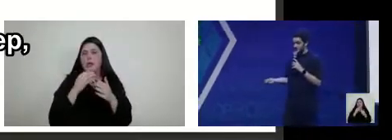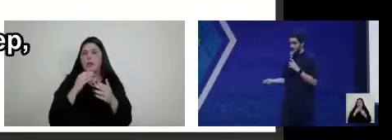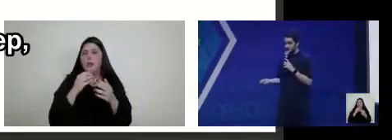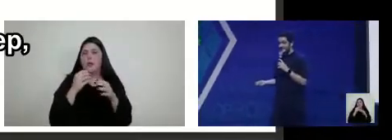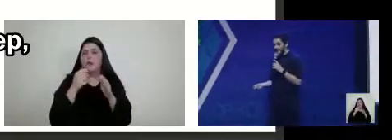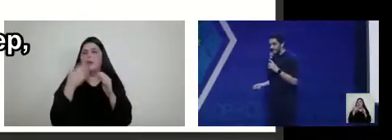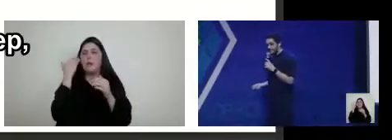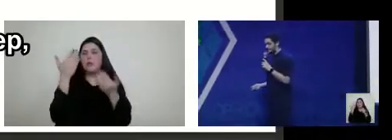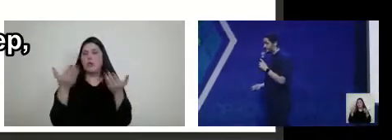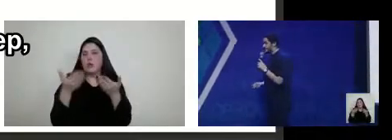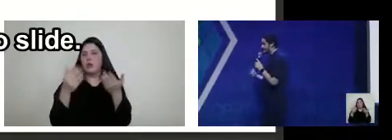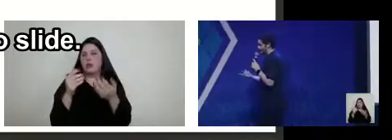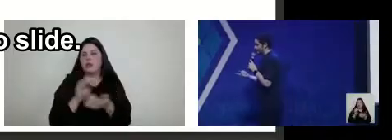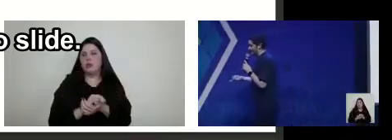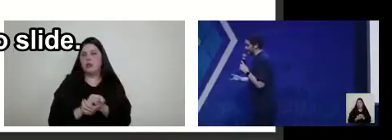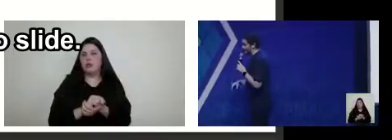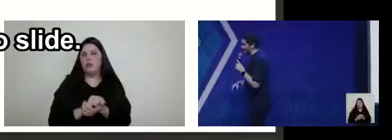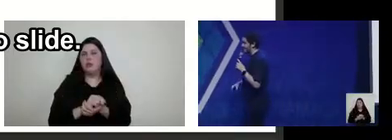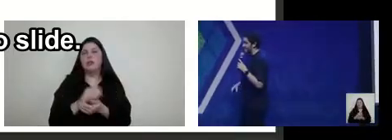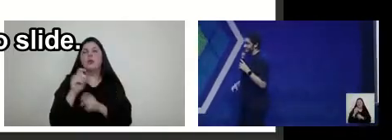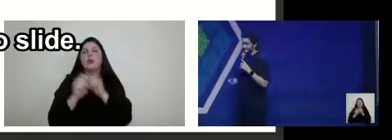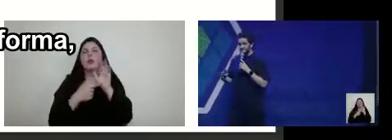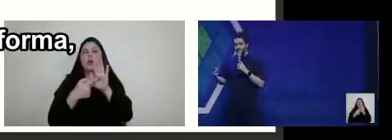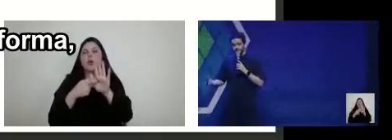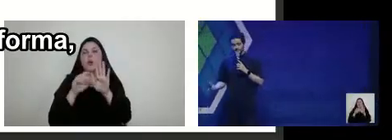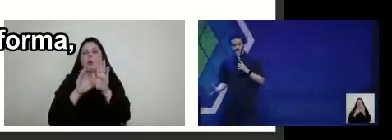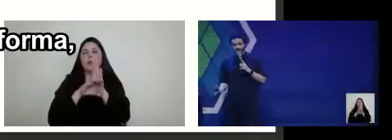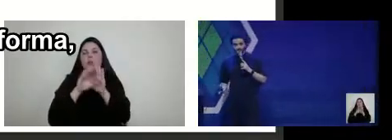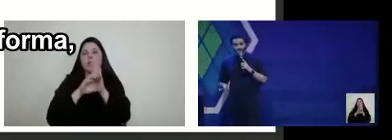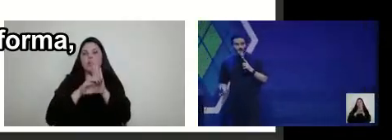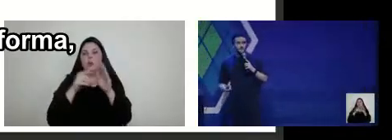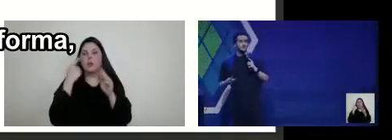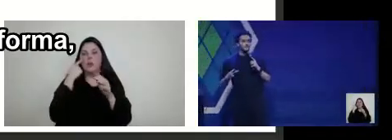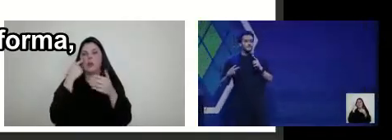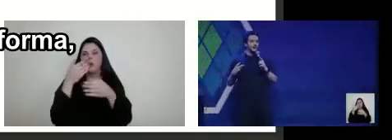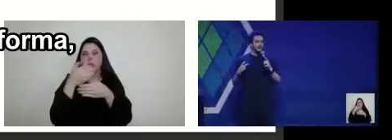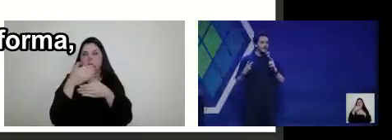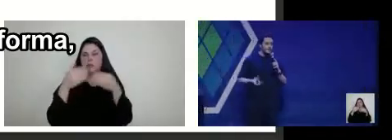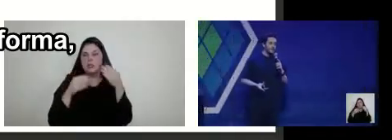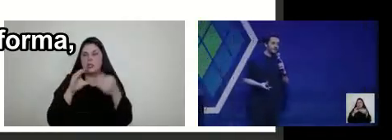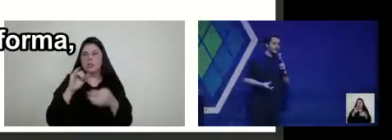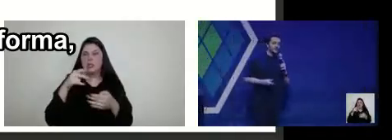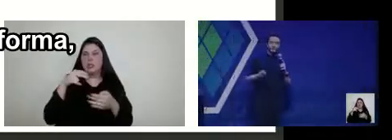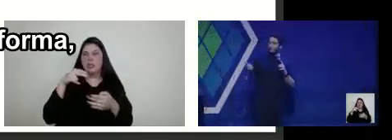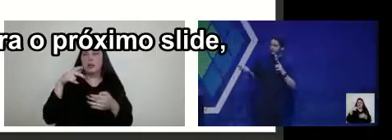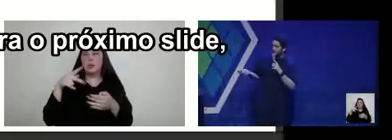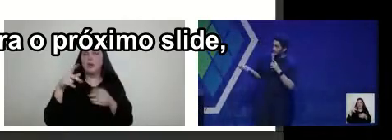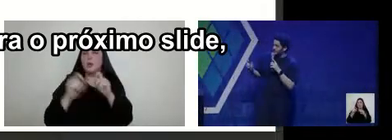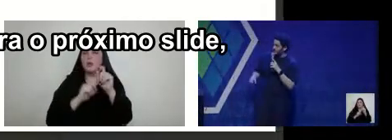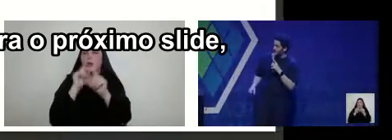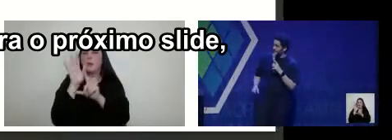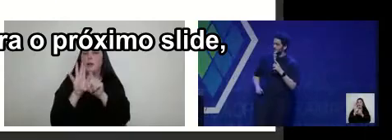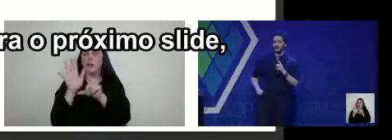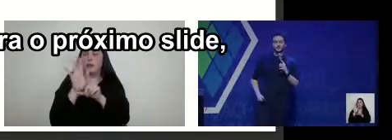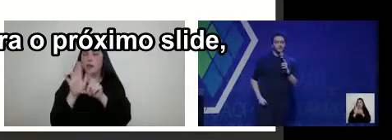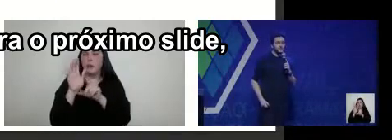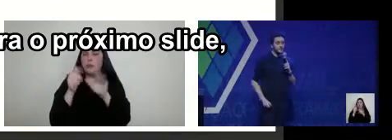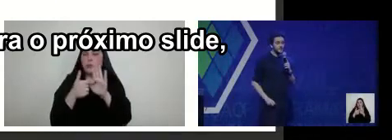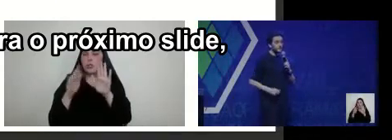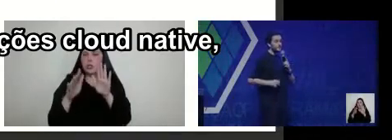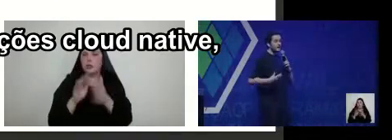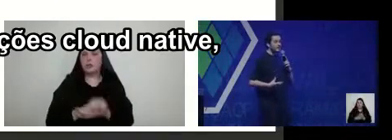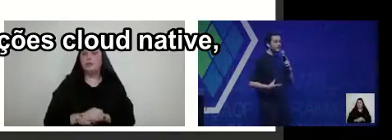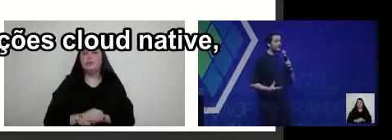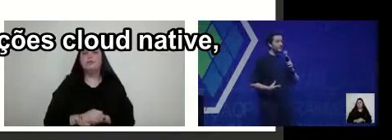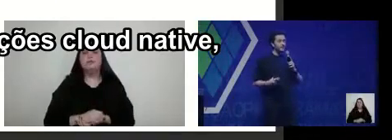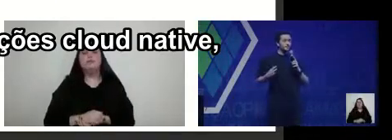de CNAPP, que está quebrado também o slide. CNAPP, no caso, é uma plataforma, eu já vou aproveitar para passar aqui para o próximo